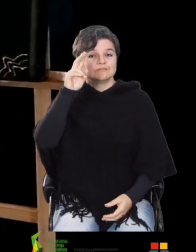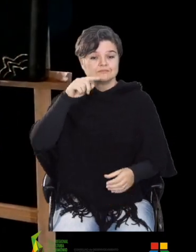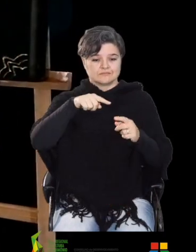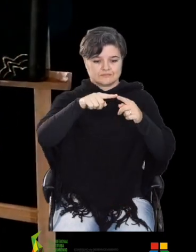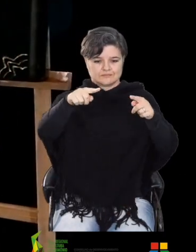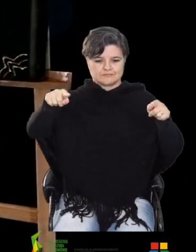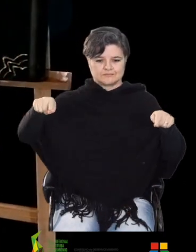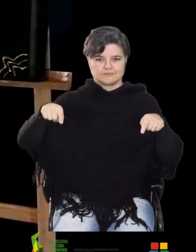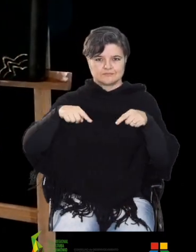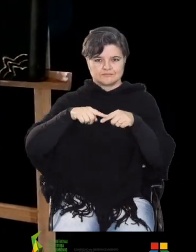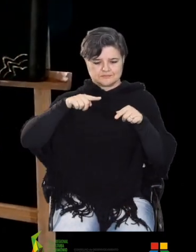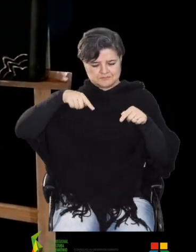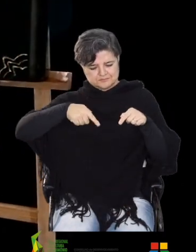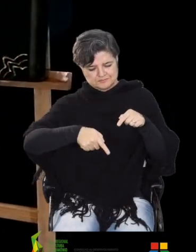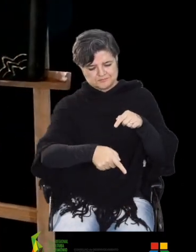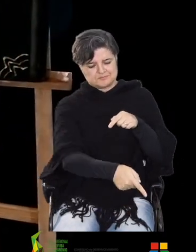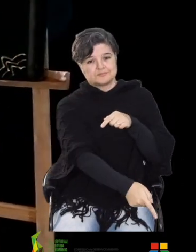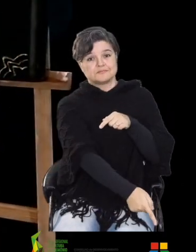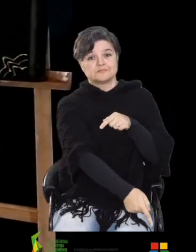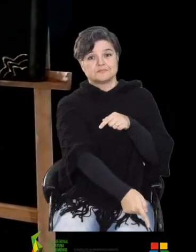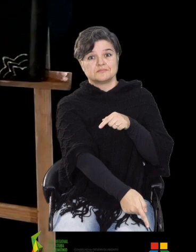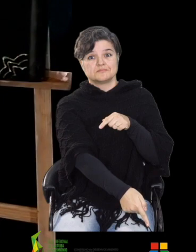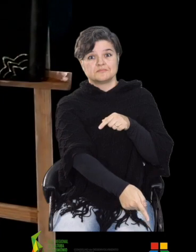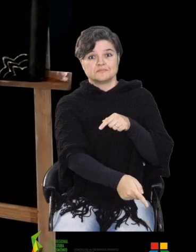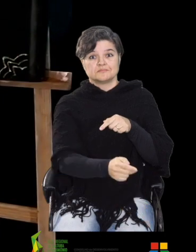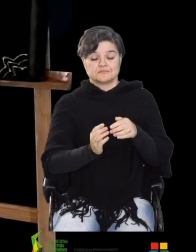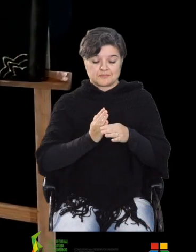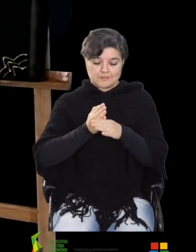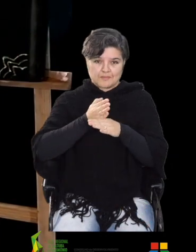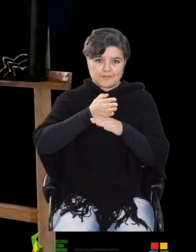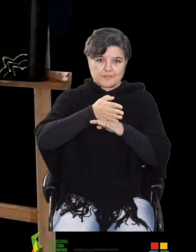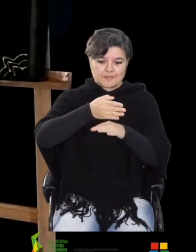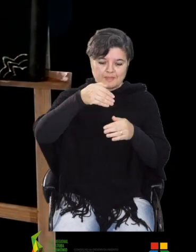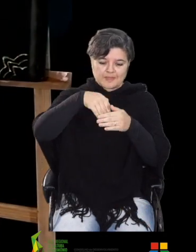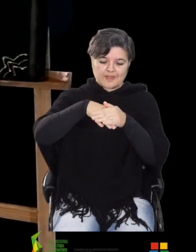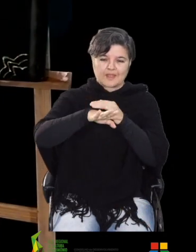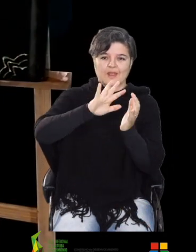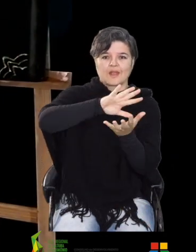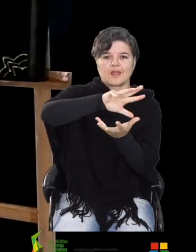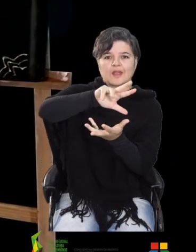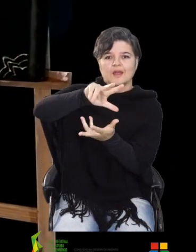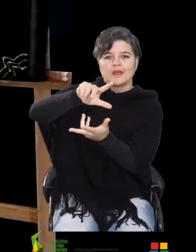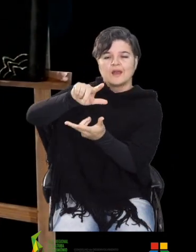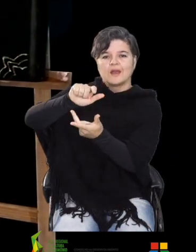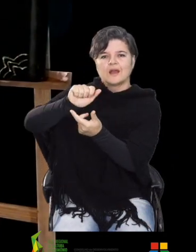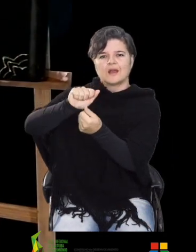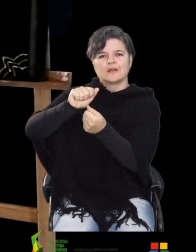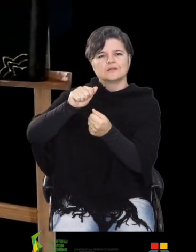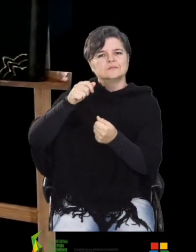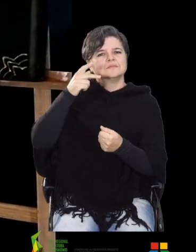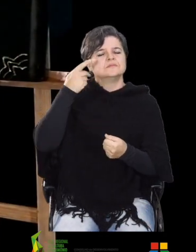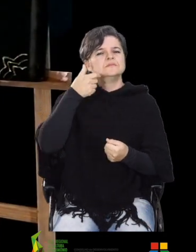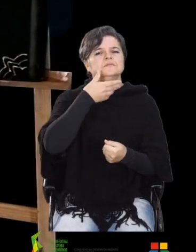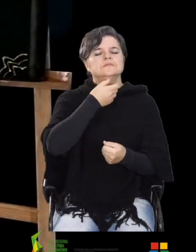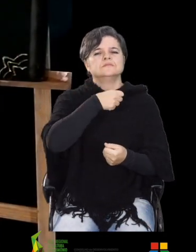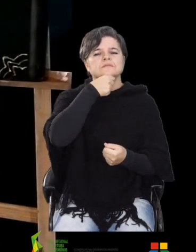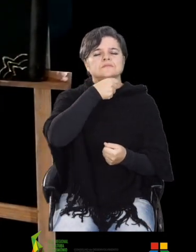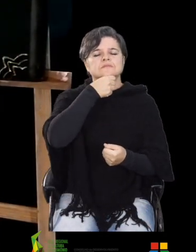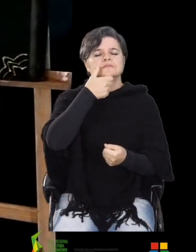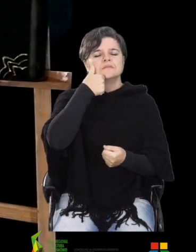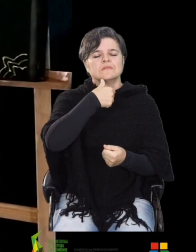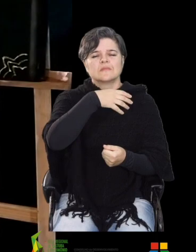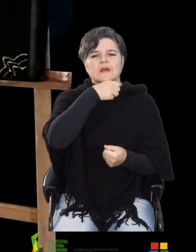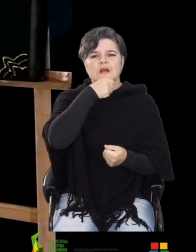bem fundo que atravessa o mundo ele ainda me dizia que segurar para fundo